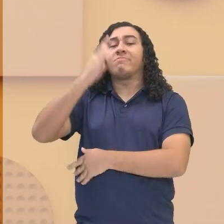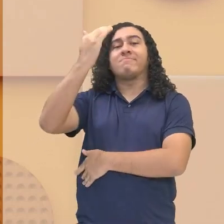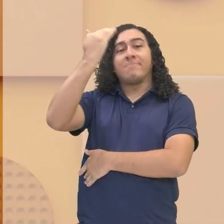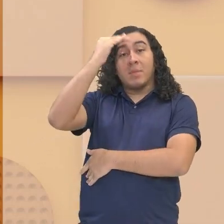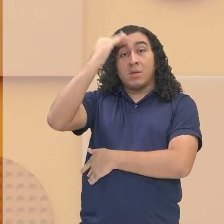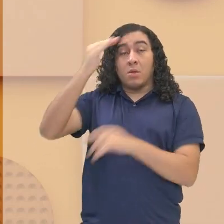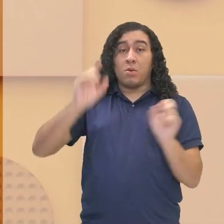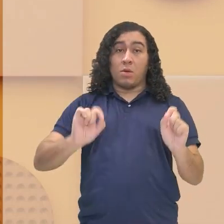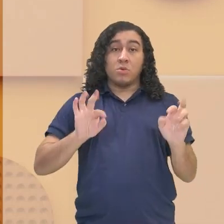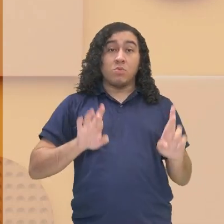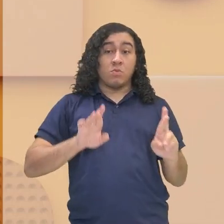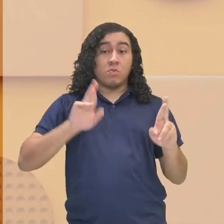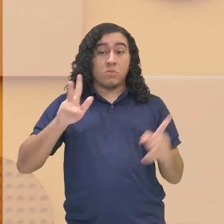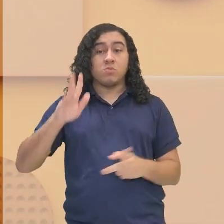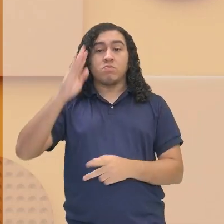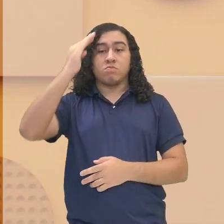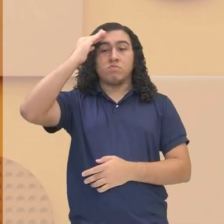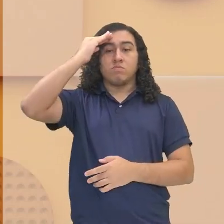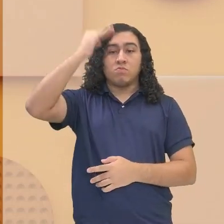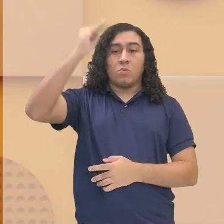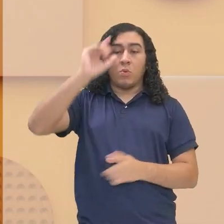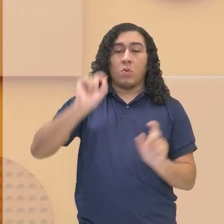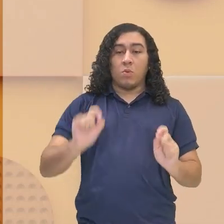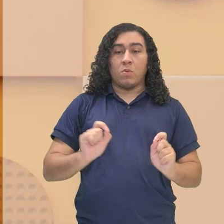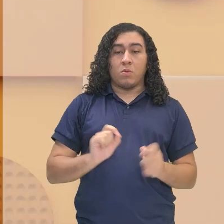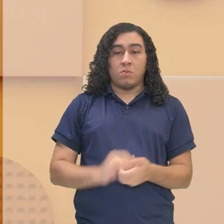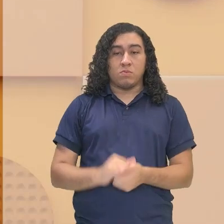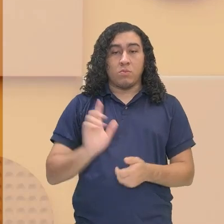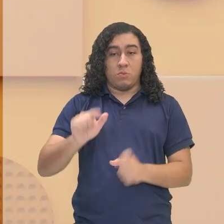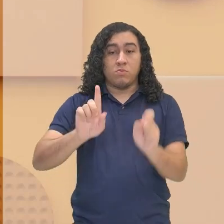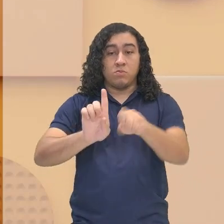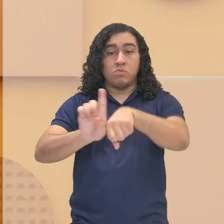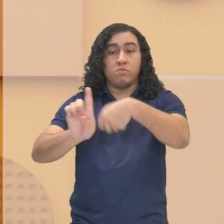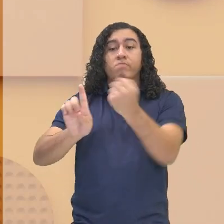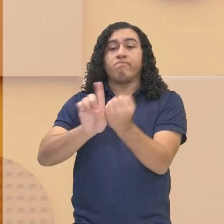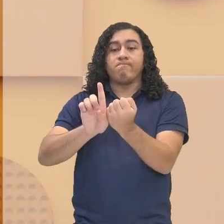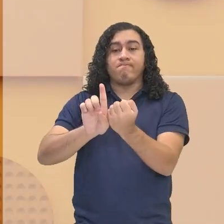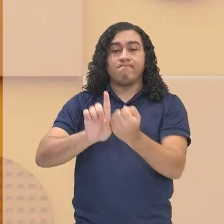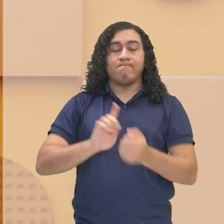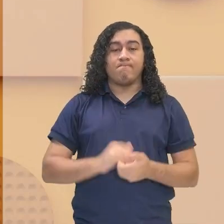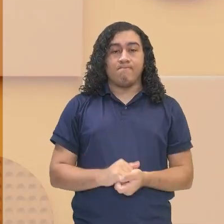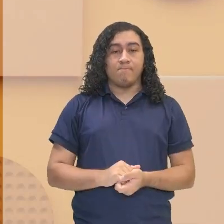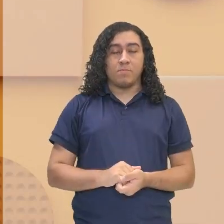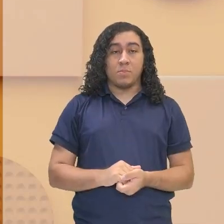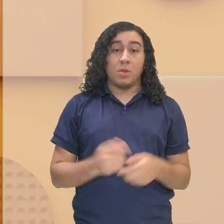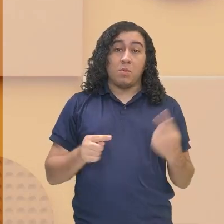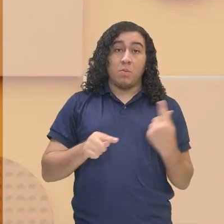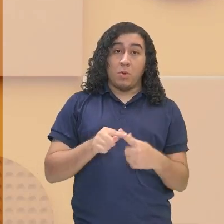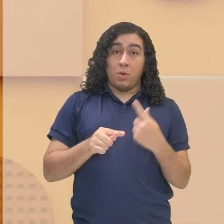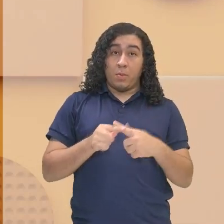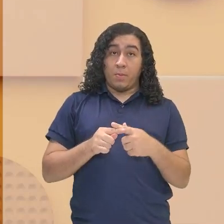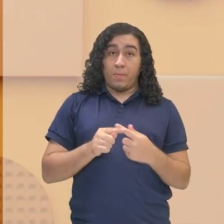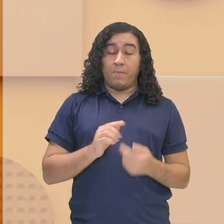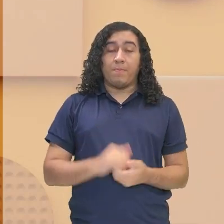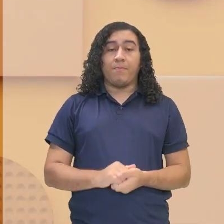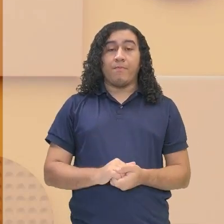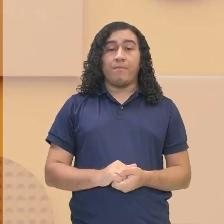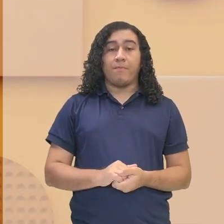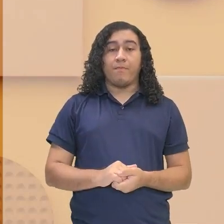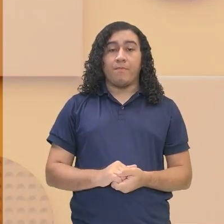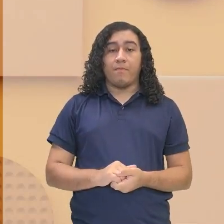diferenças, principalmente pelo quê? Pelas sociedades. Afinal de contas, você